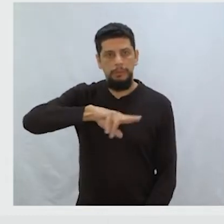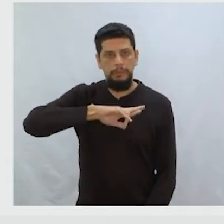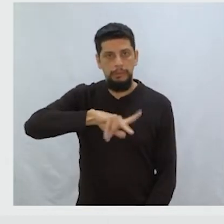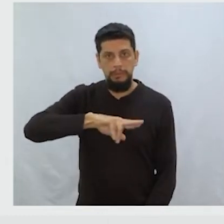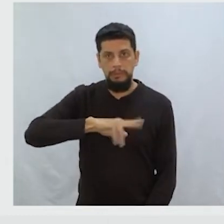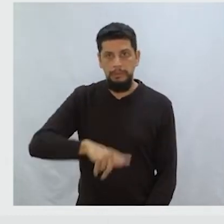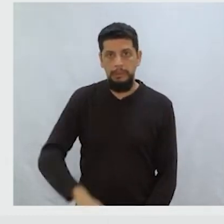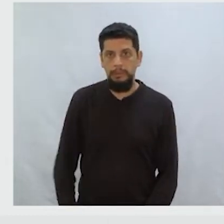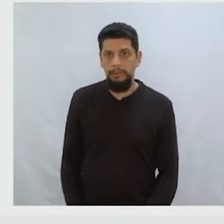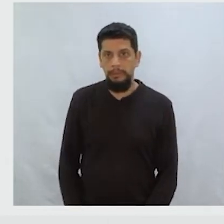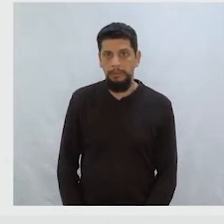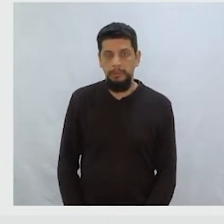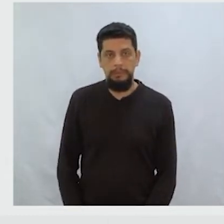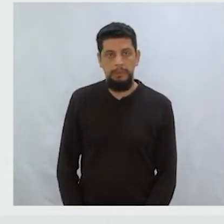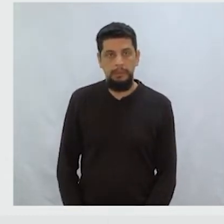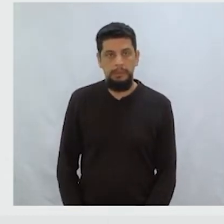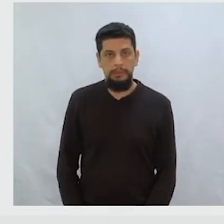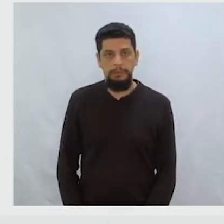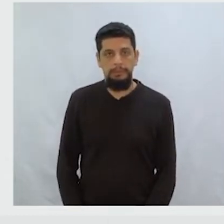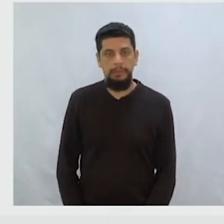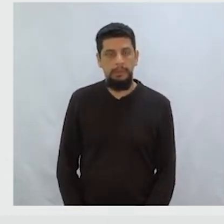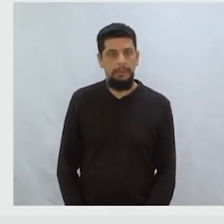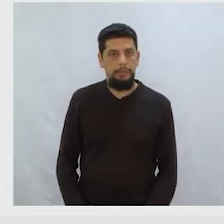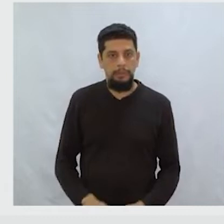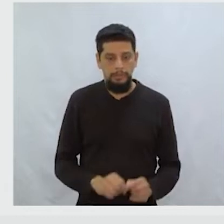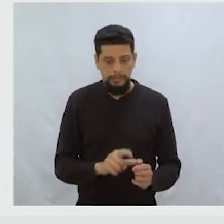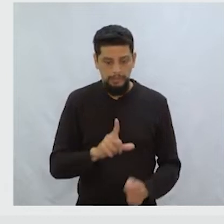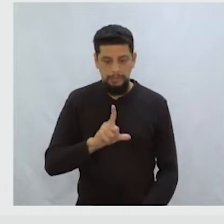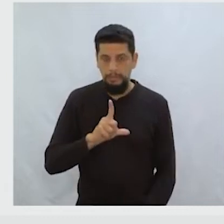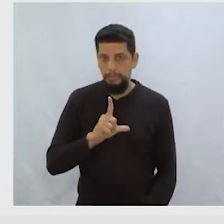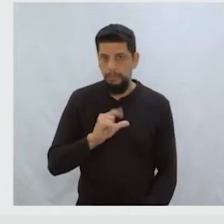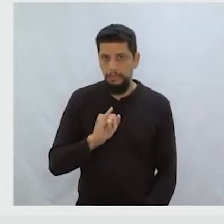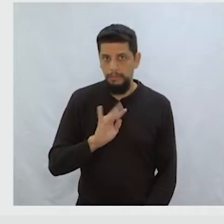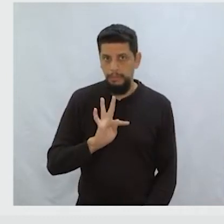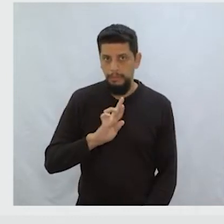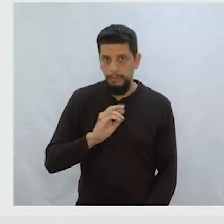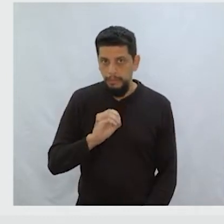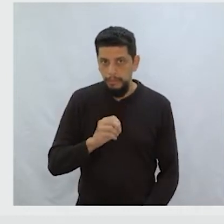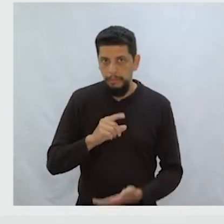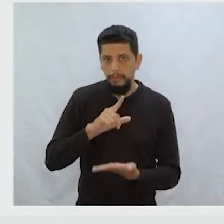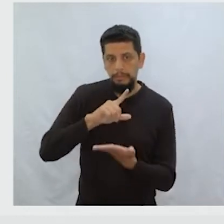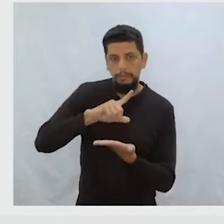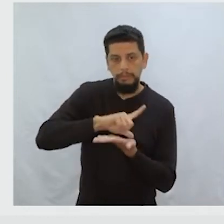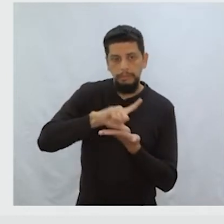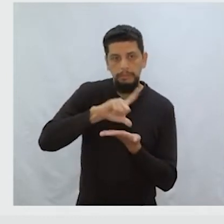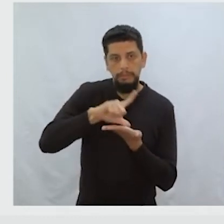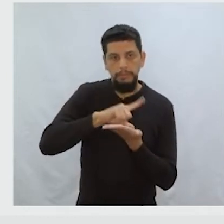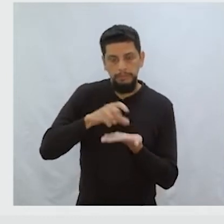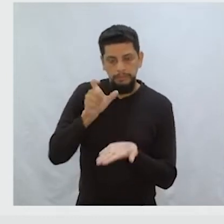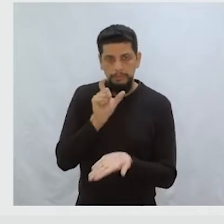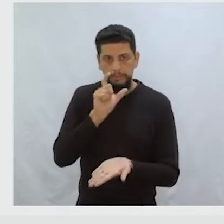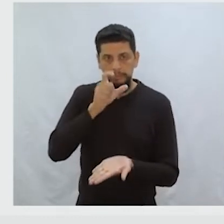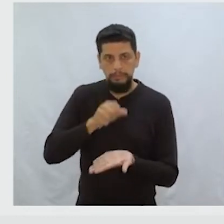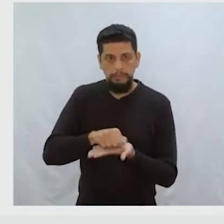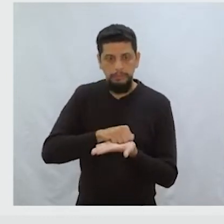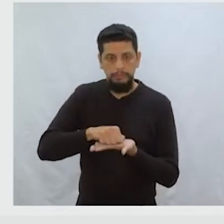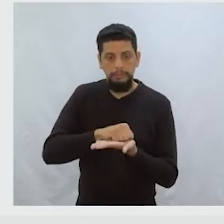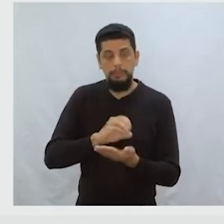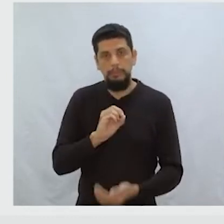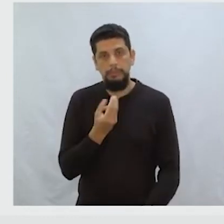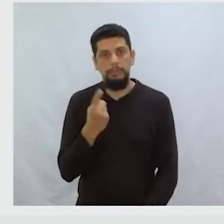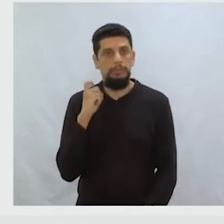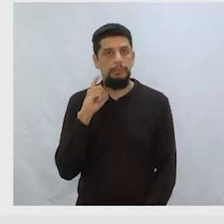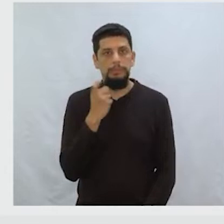é, agora é o contrário, hein? Não é usada a medida de litro. Produto de limpeza, sabão em